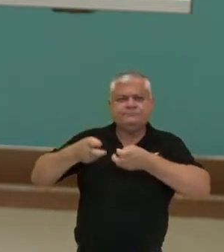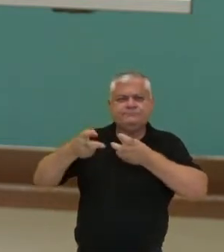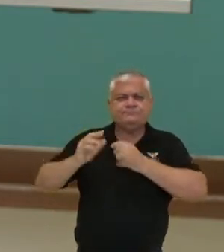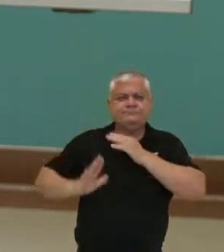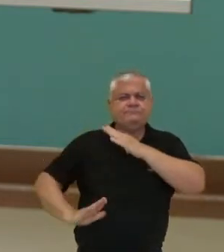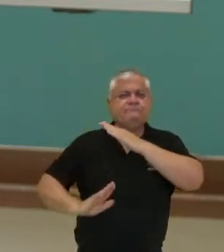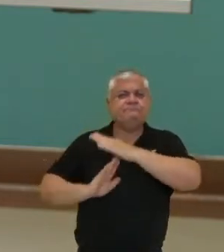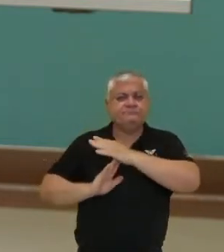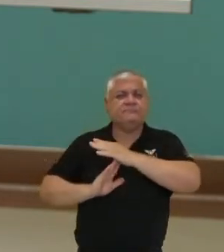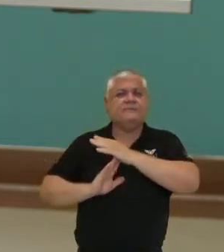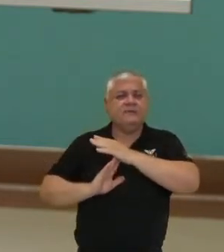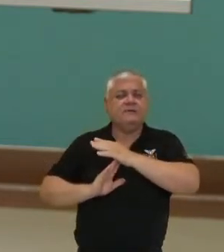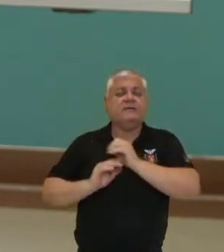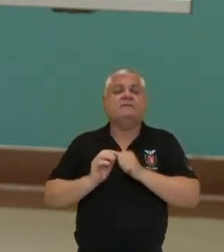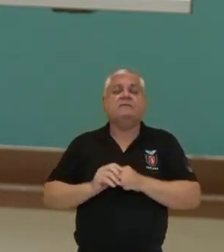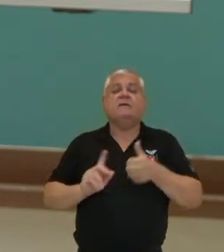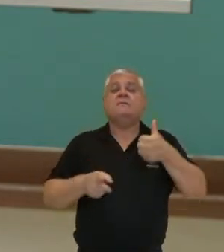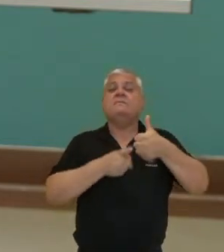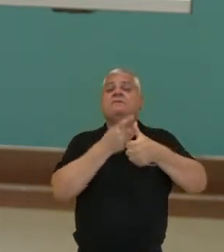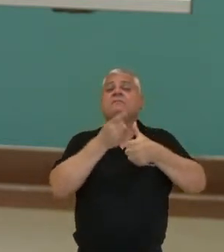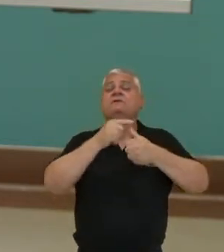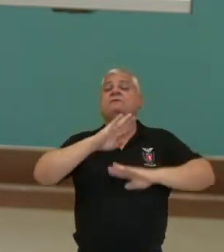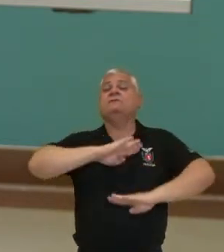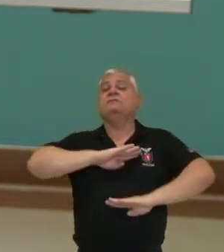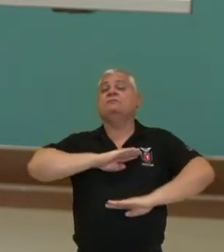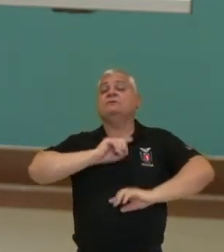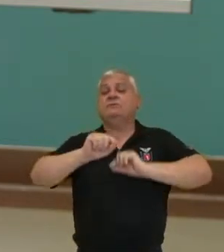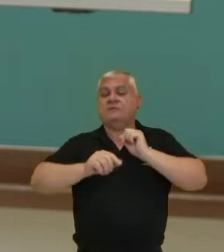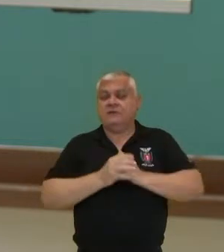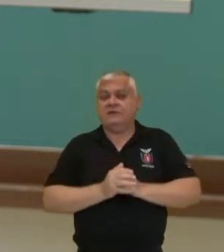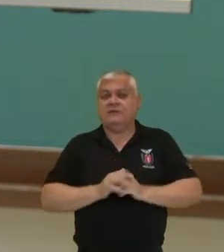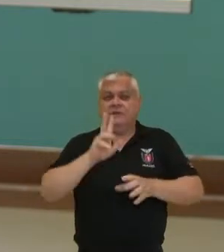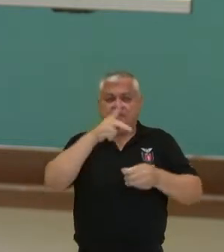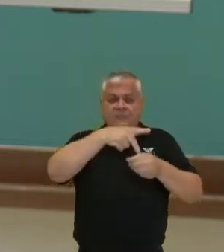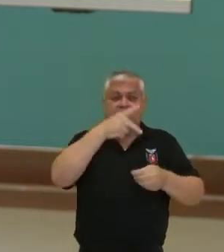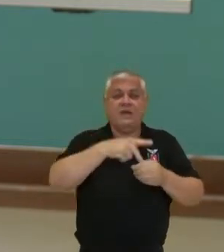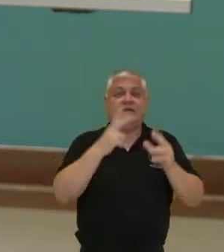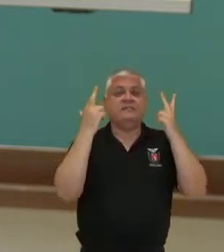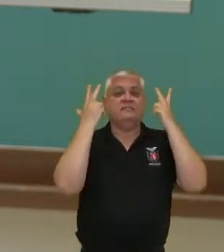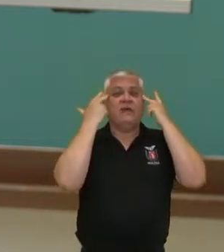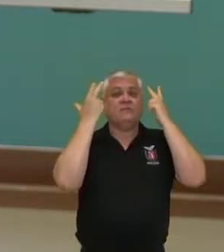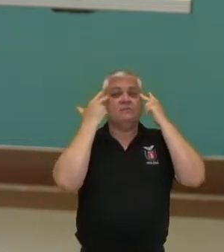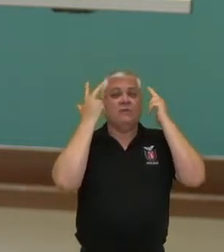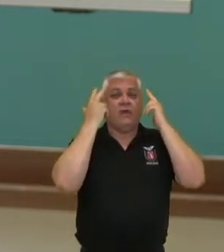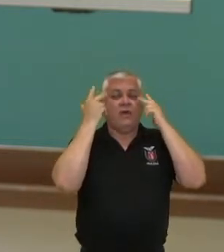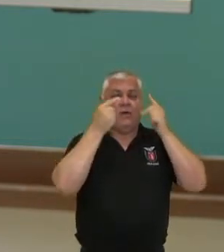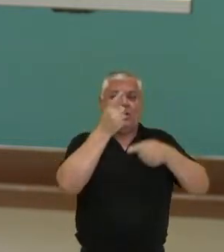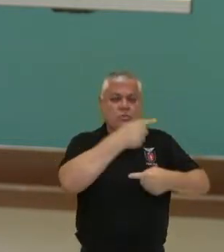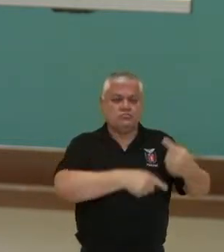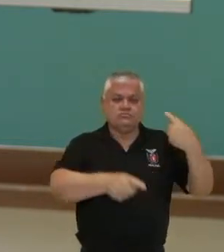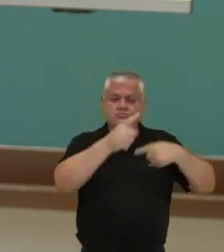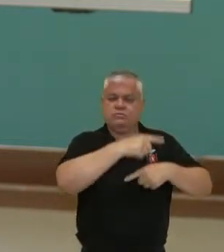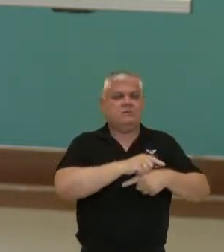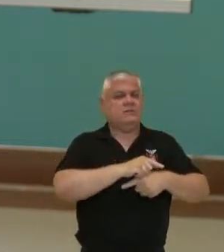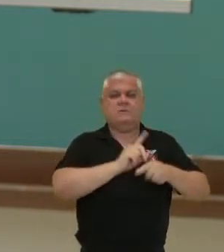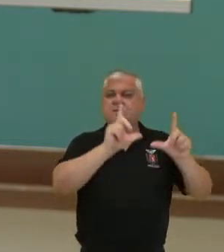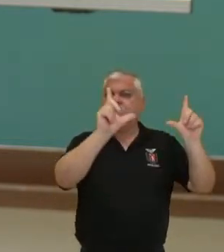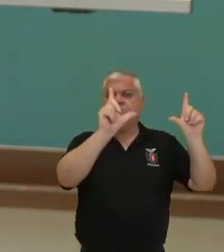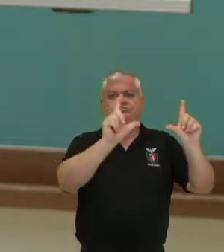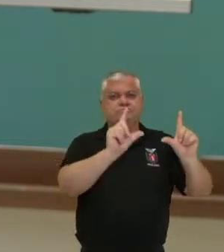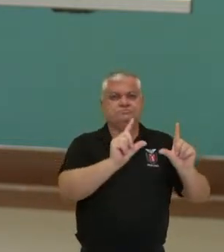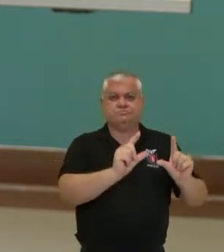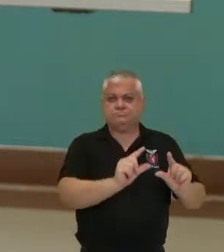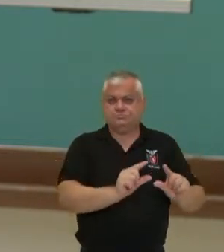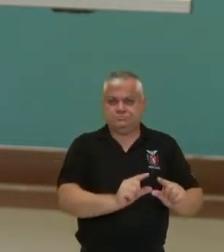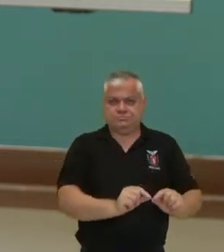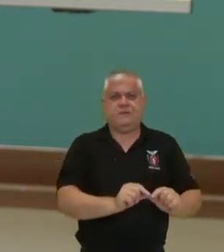tempo limite a primeira situação é petróleo é um recurso natural não renovável ele não se renova na